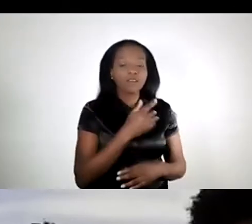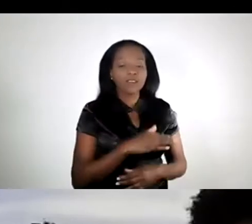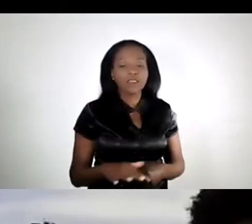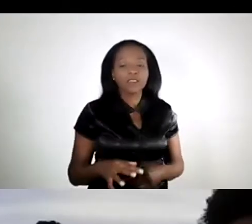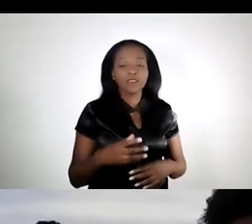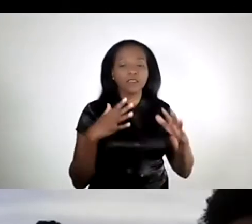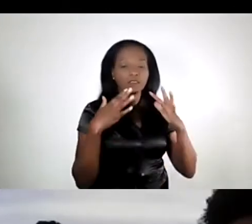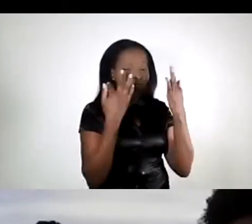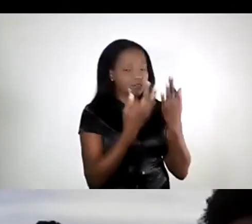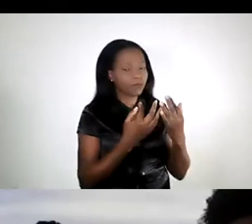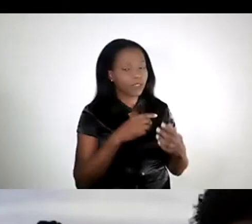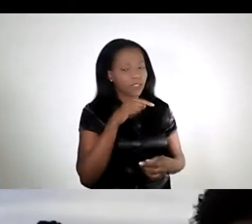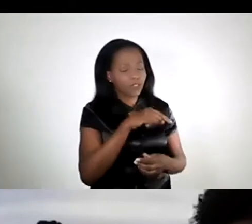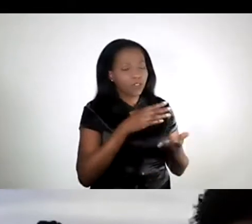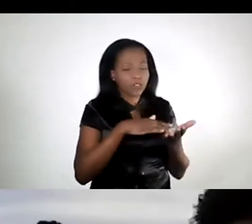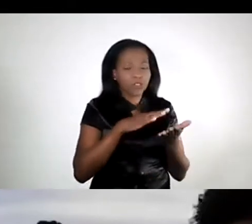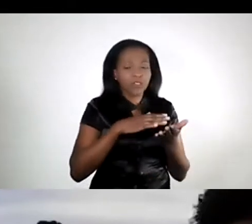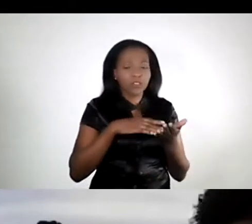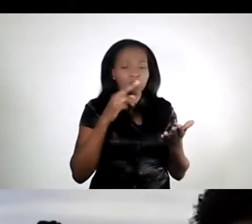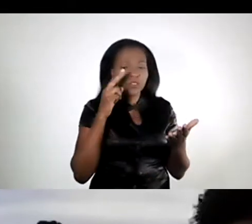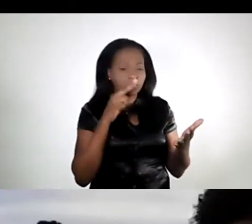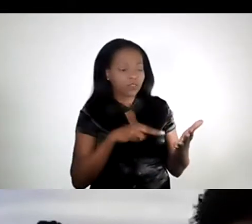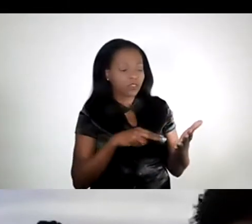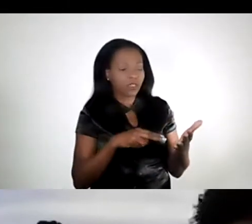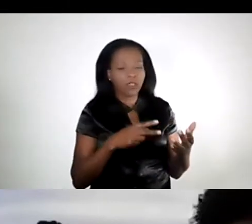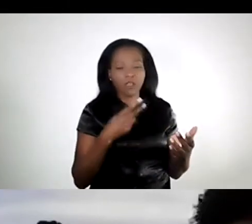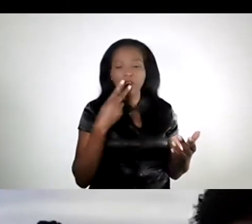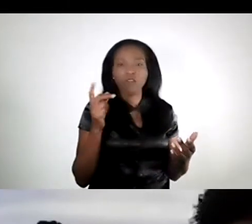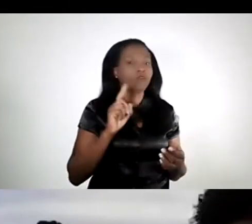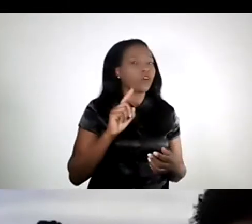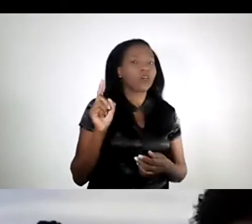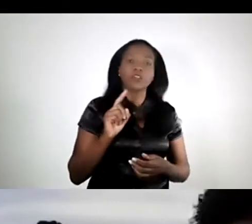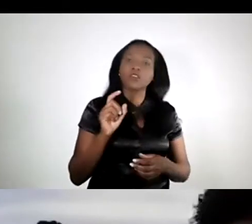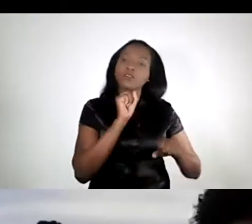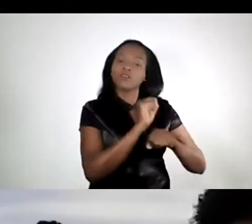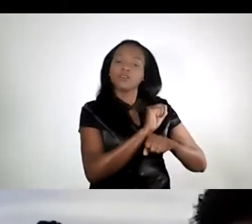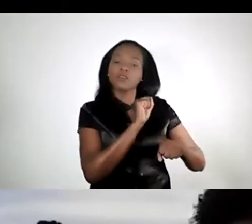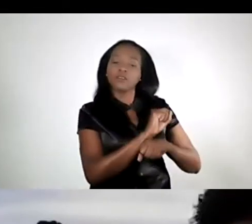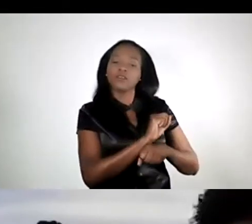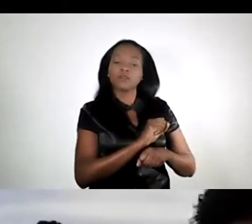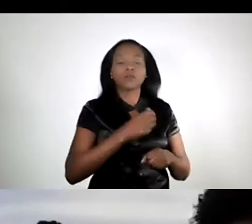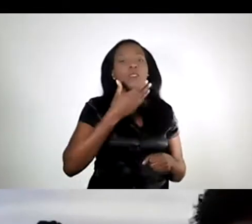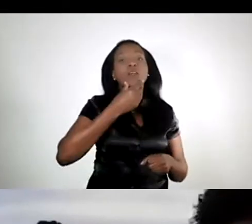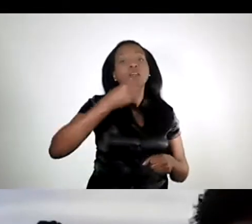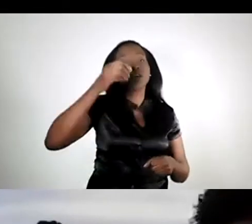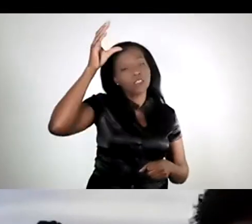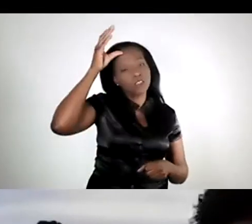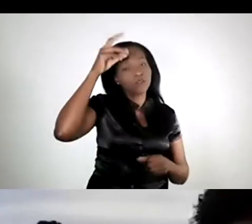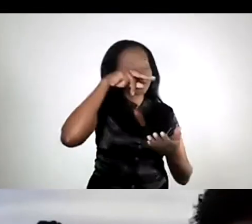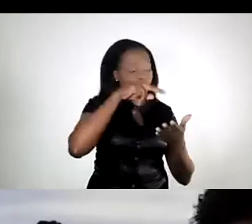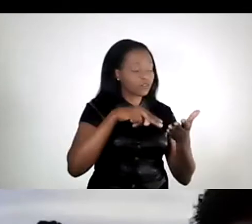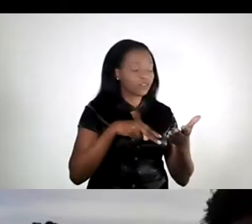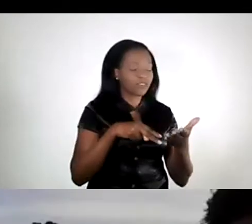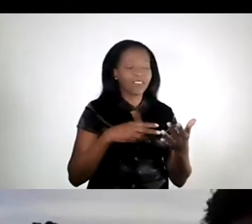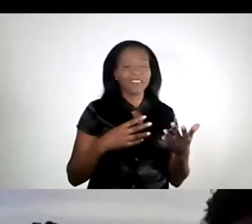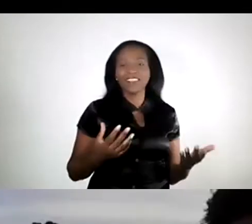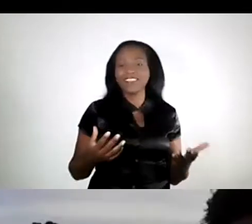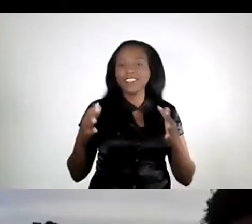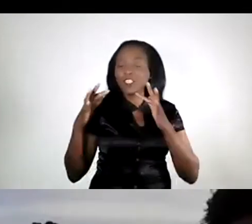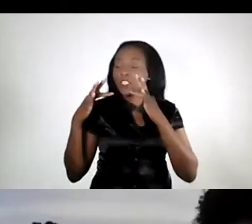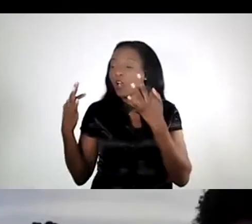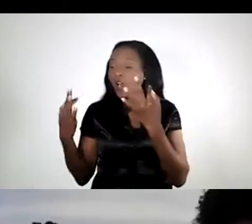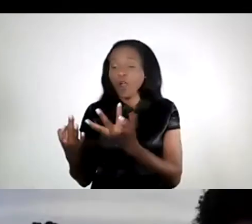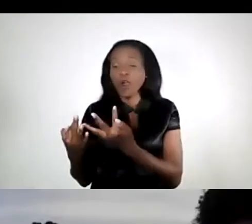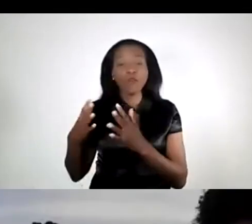lendo o livro? Ele falou assim, não, eu estou esperando que o meu tio está lendo. Então, a família está lendo o livro,